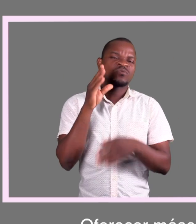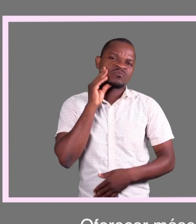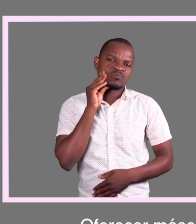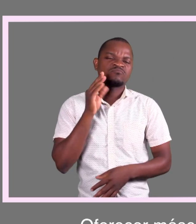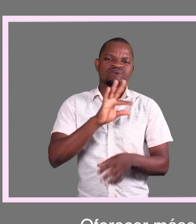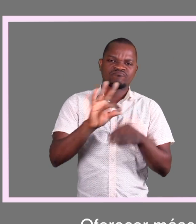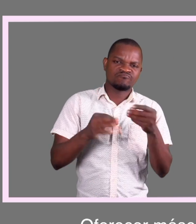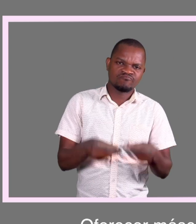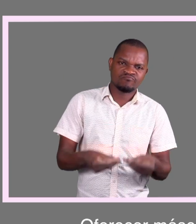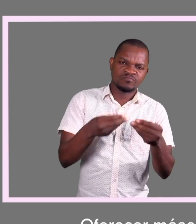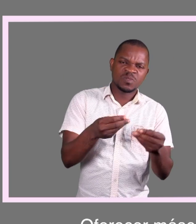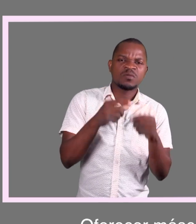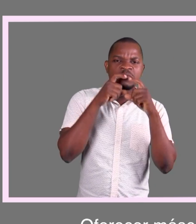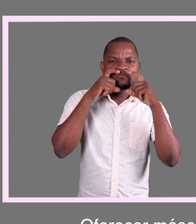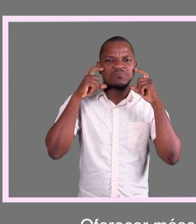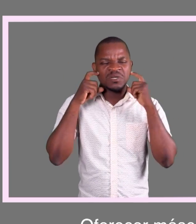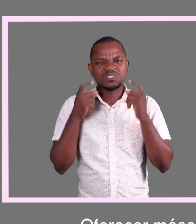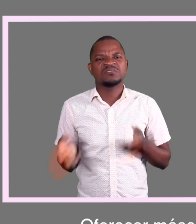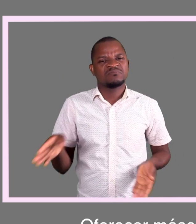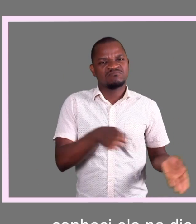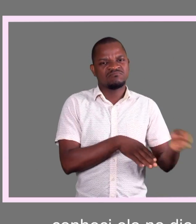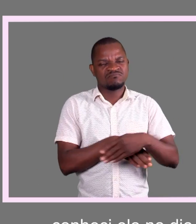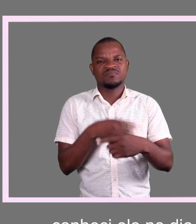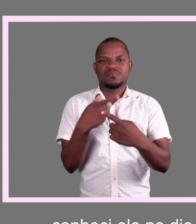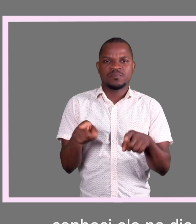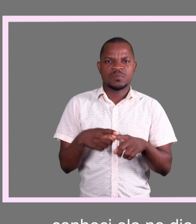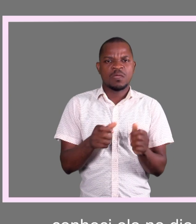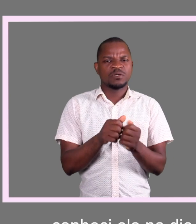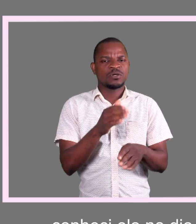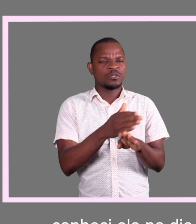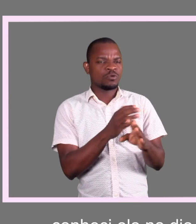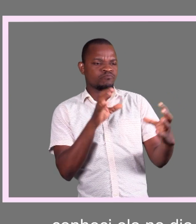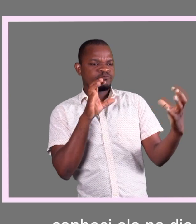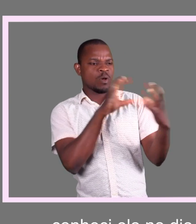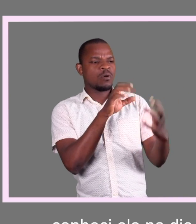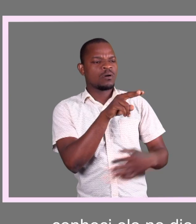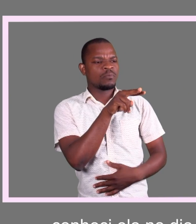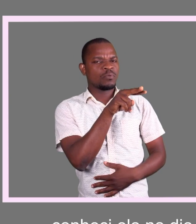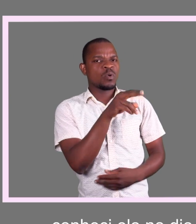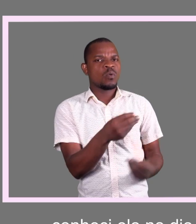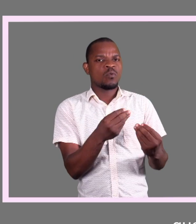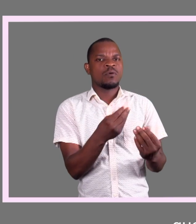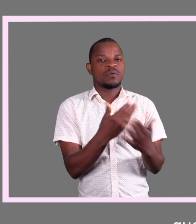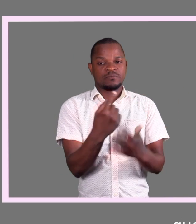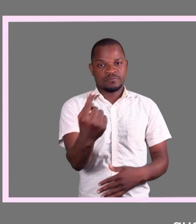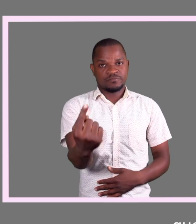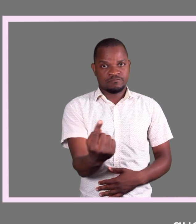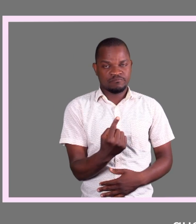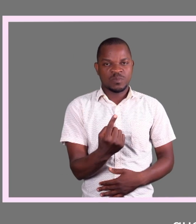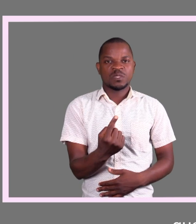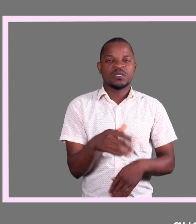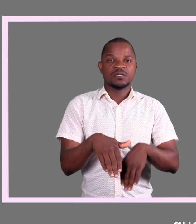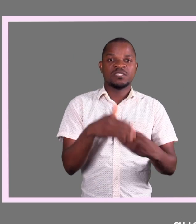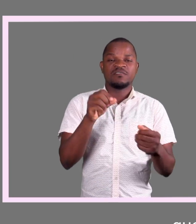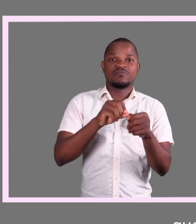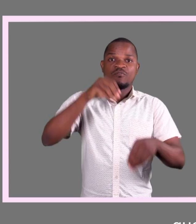máscara, sabão, balde e uma capulana. E conheci ela no dia da votação. Fiquei bastante impressionada quando ela chegou